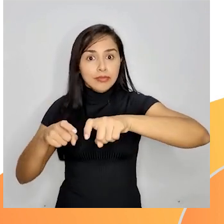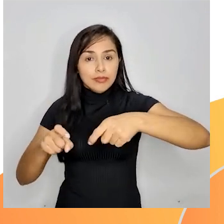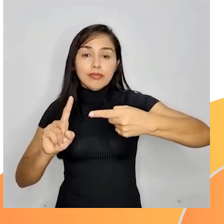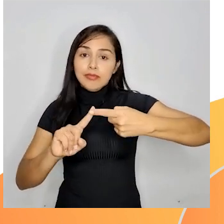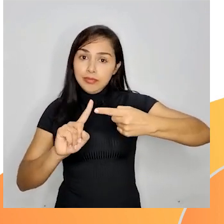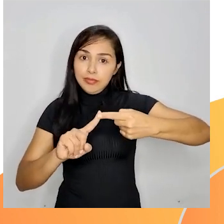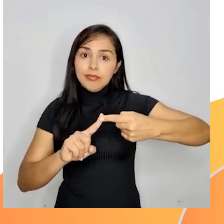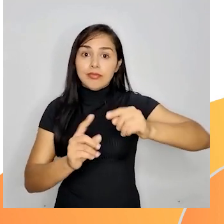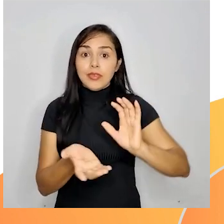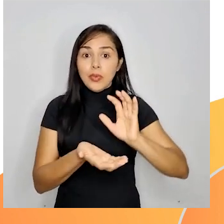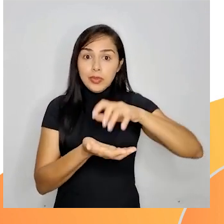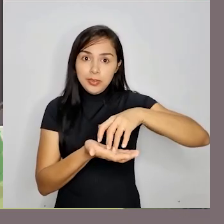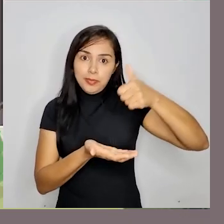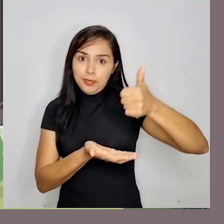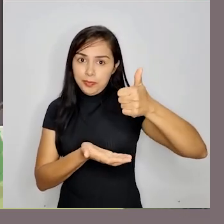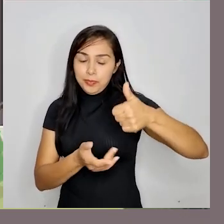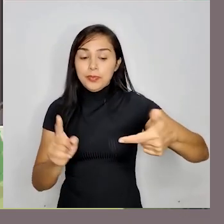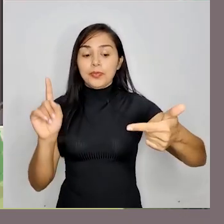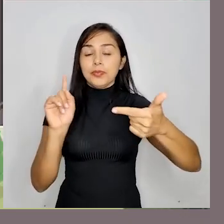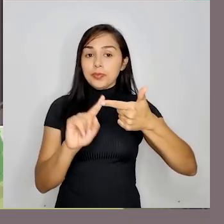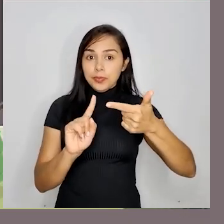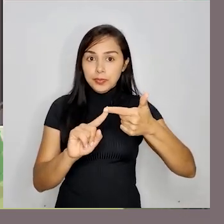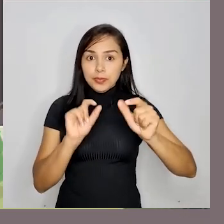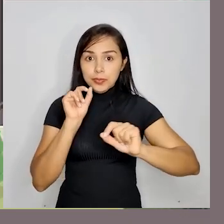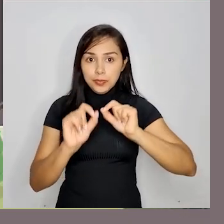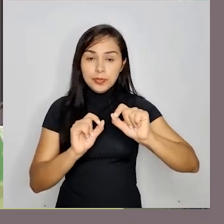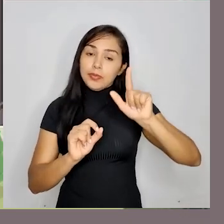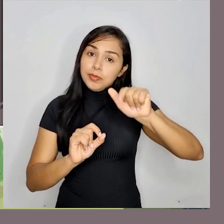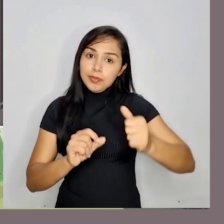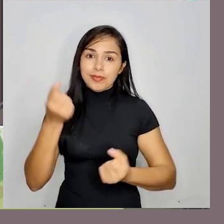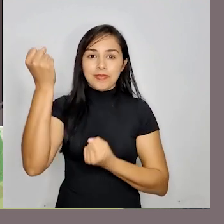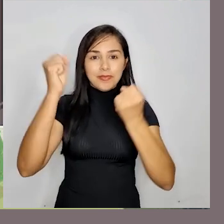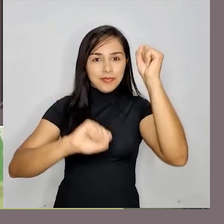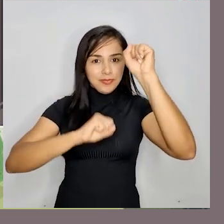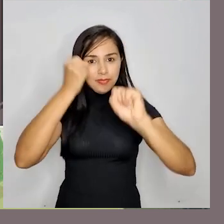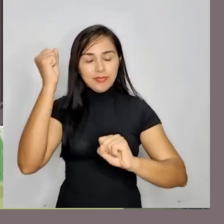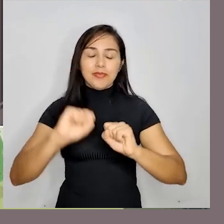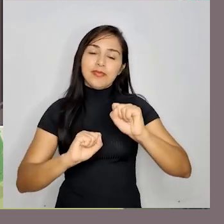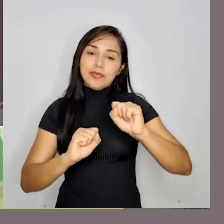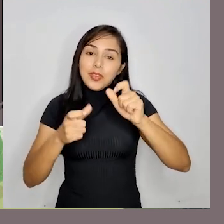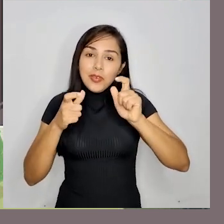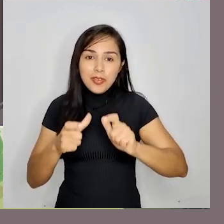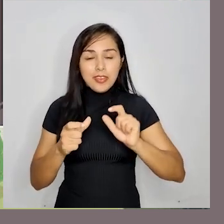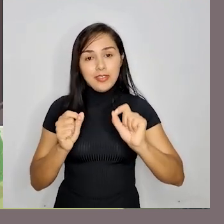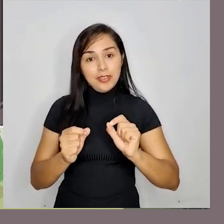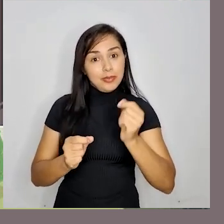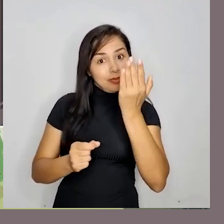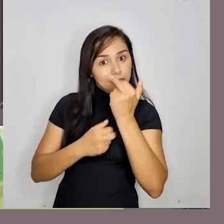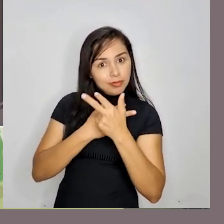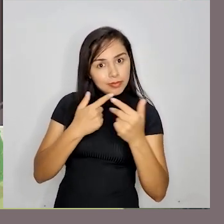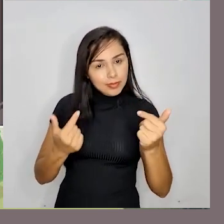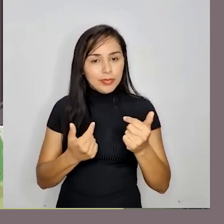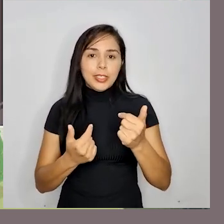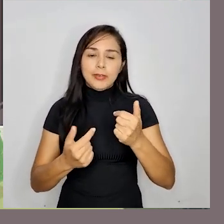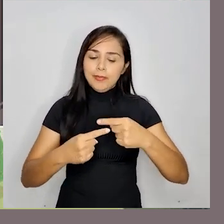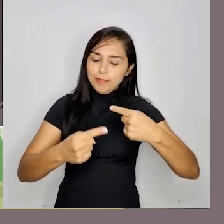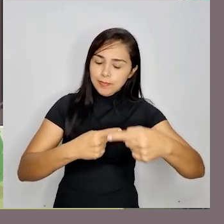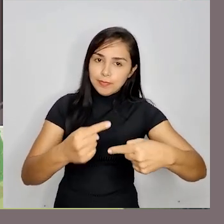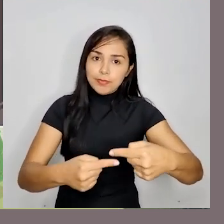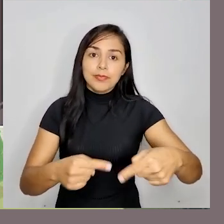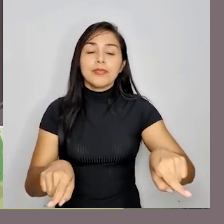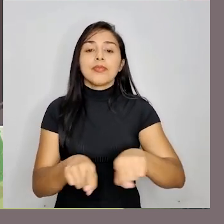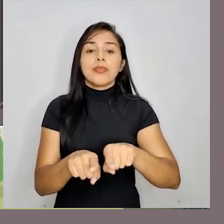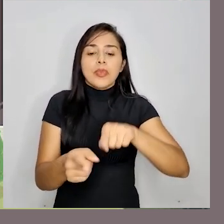Já o setor secundário são as indústrias, é onde os alimentos são produzidos, onde o papel que é utilizado